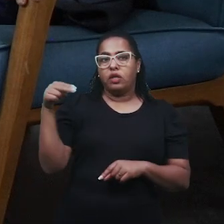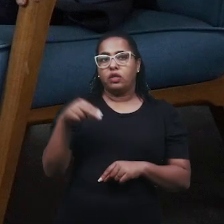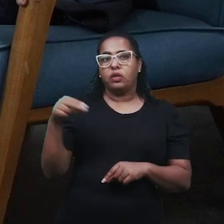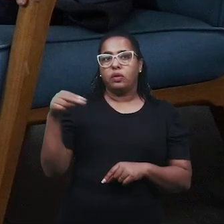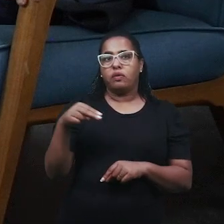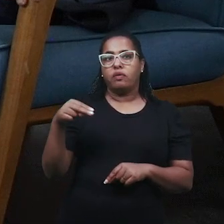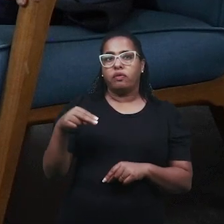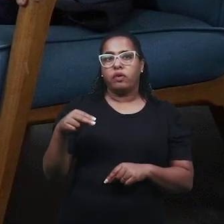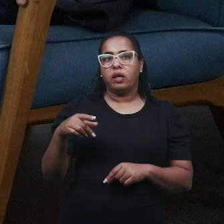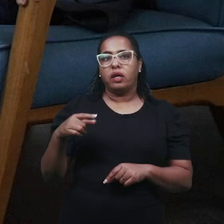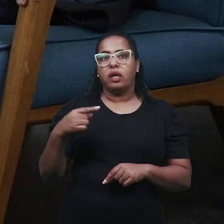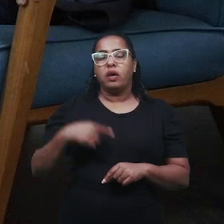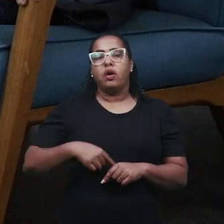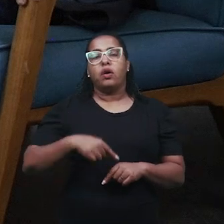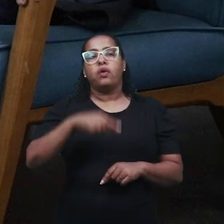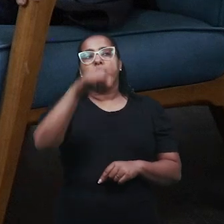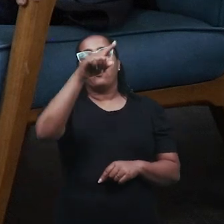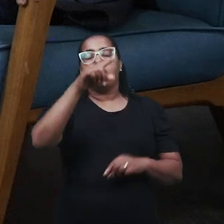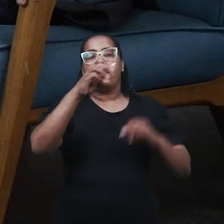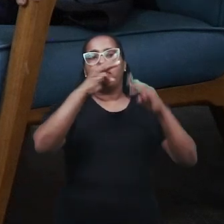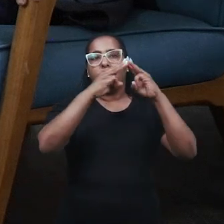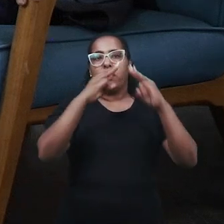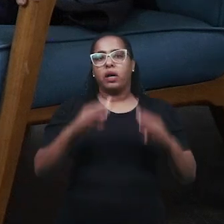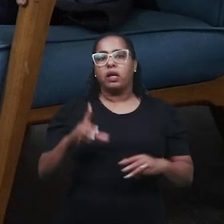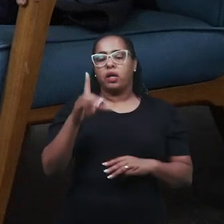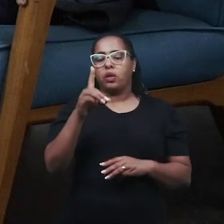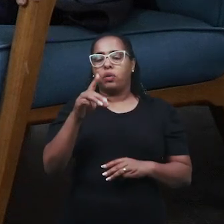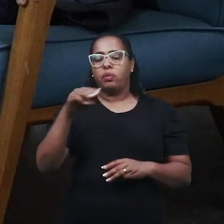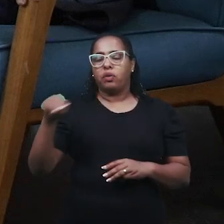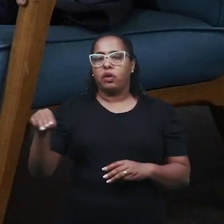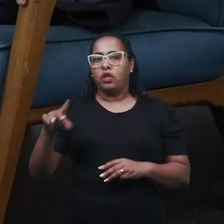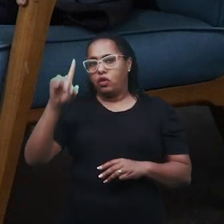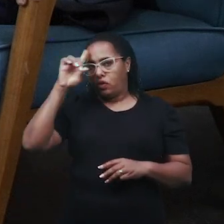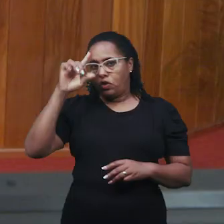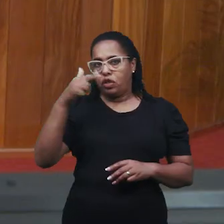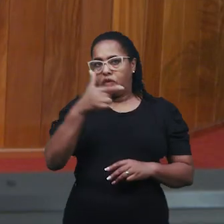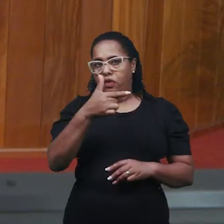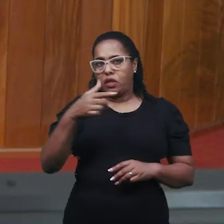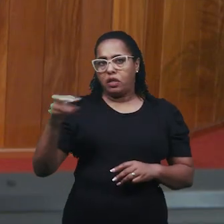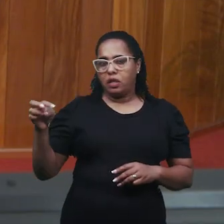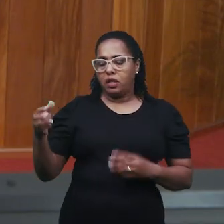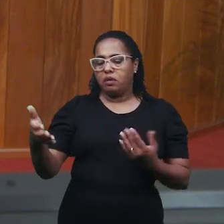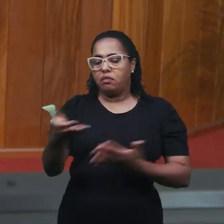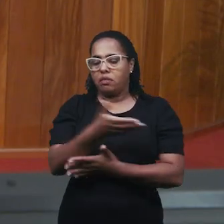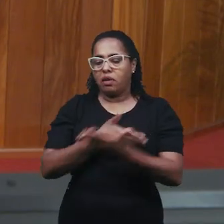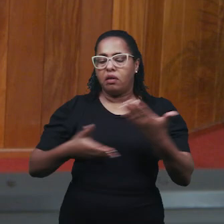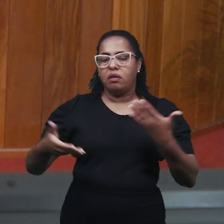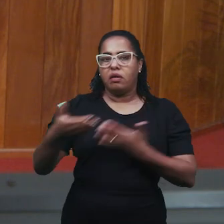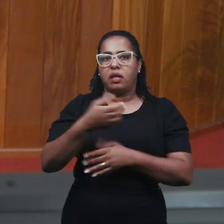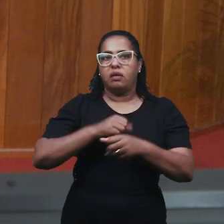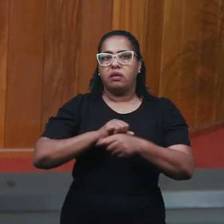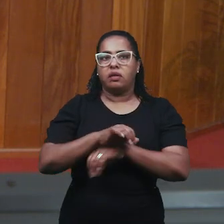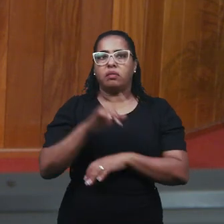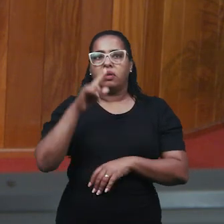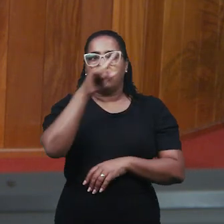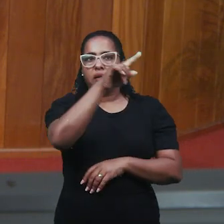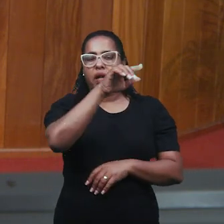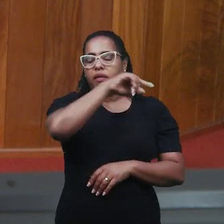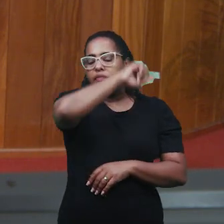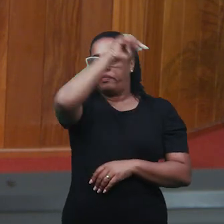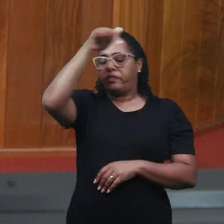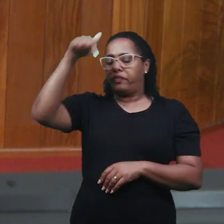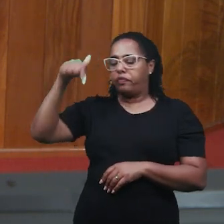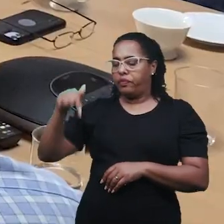E subiram ao Manaim de Domingos Martins, dia 25, participaram do seminário lá,